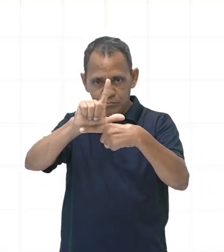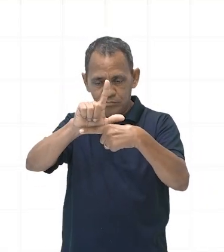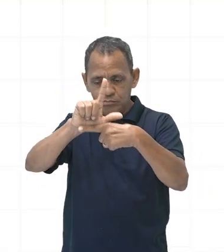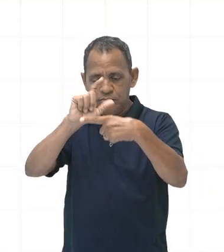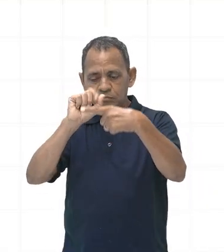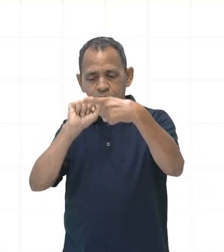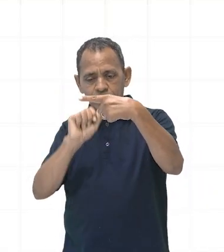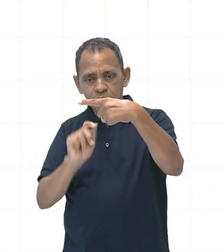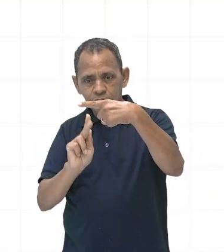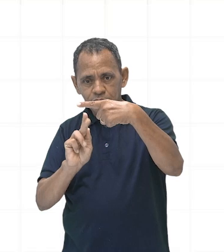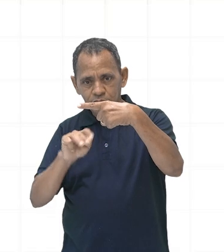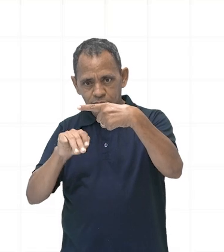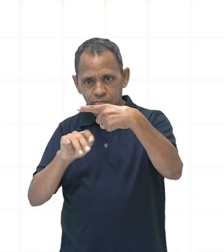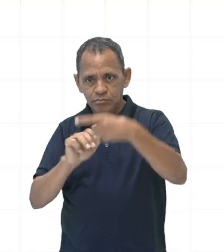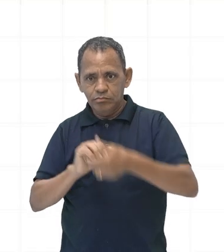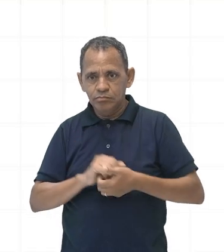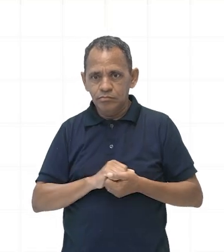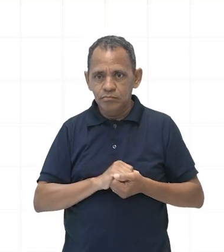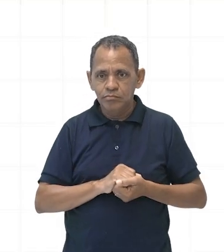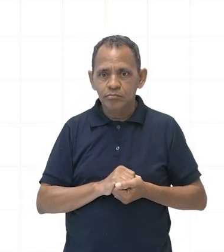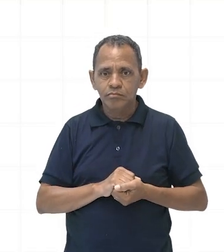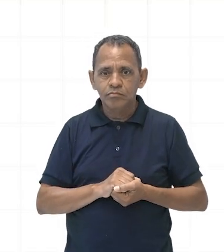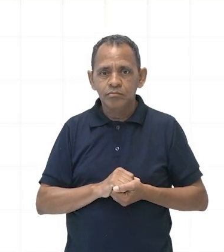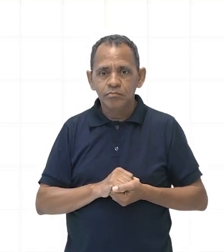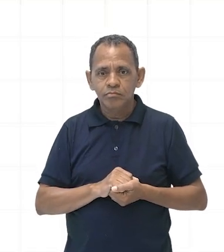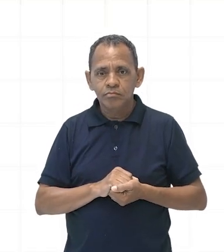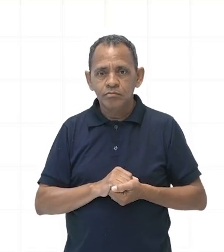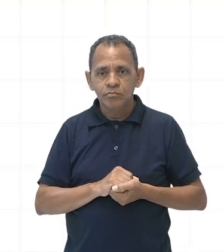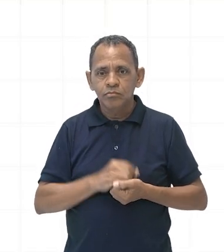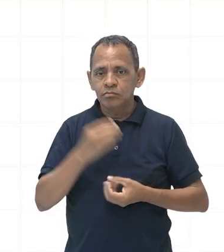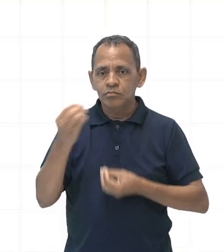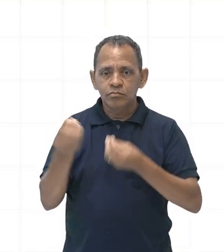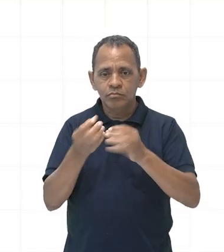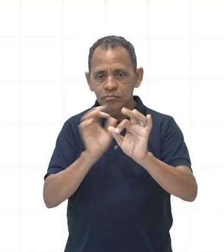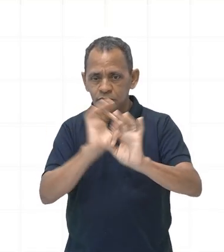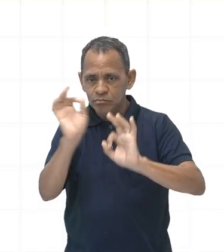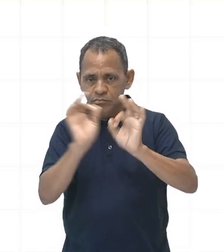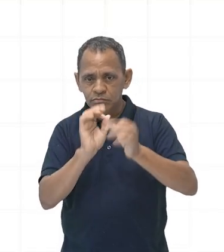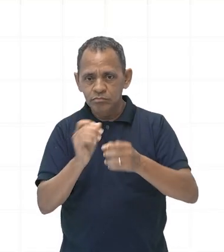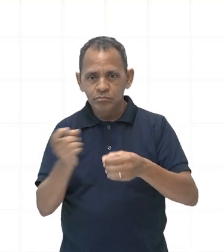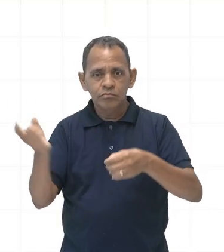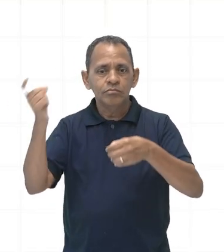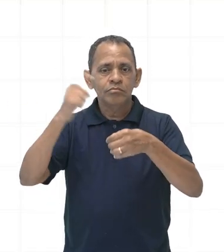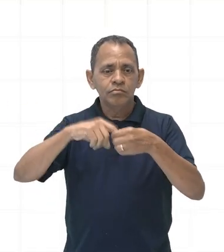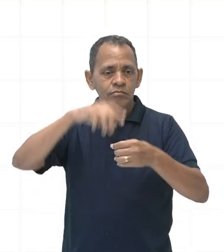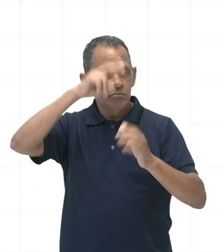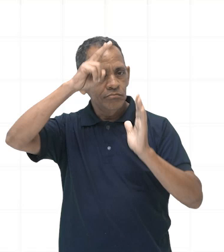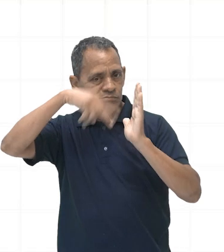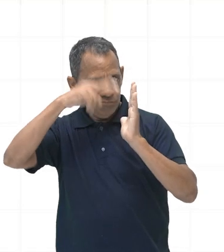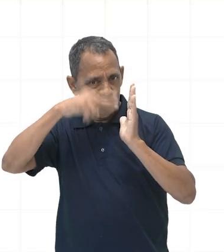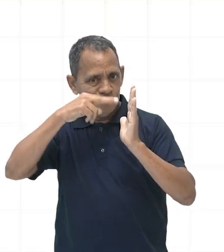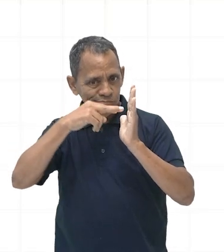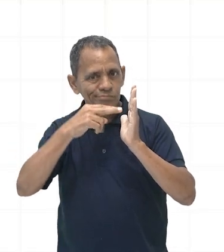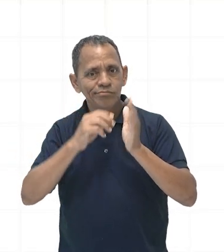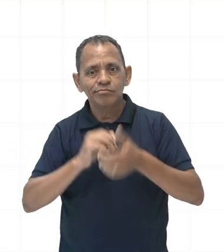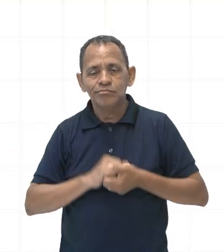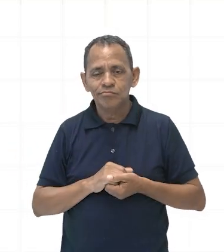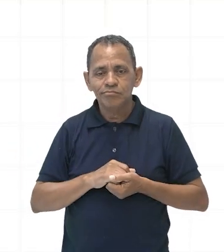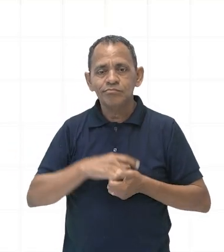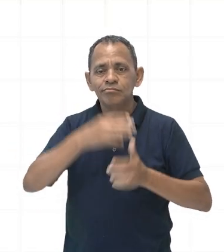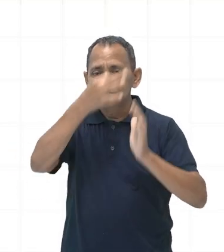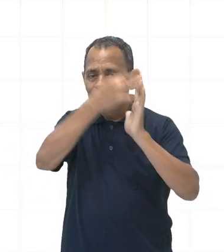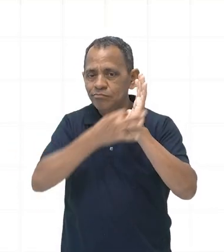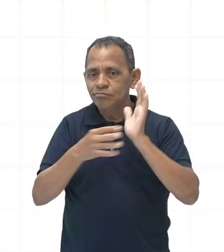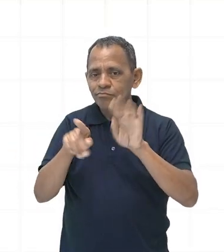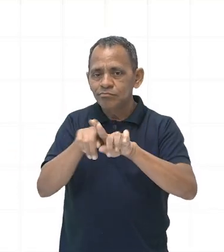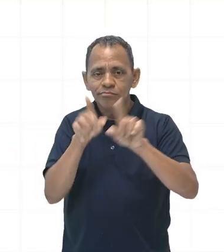duas linhas para serem preenchidas. Com o que a gente vai preencher? A gente vai voltar a ler o exercício, a questão, né, para identificar